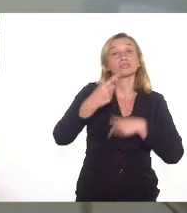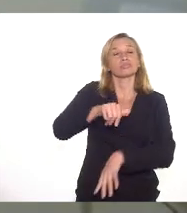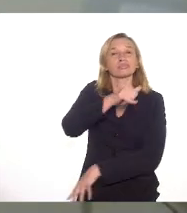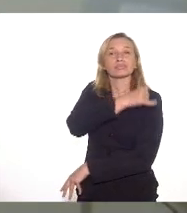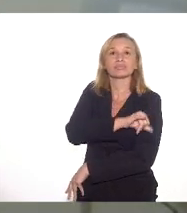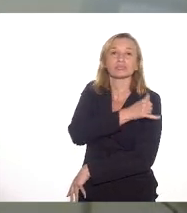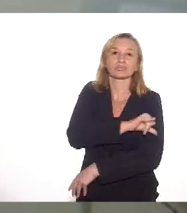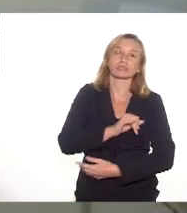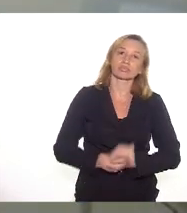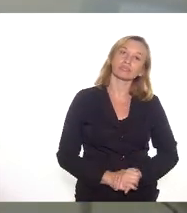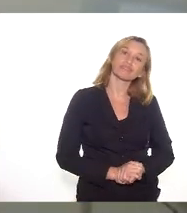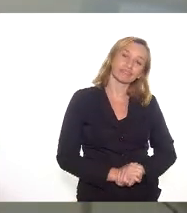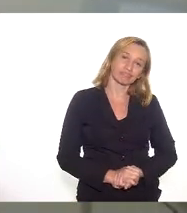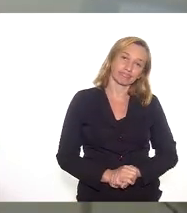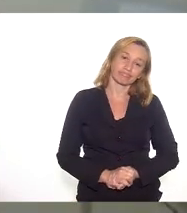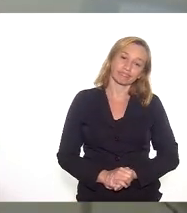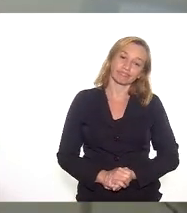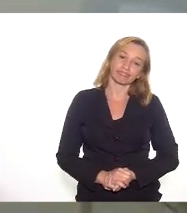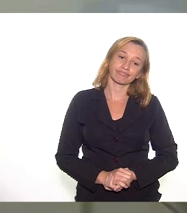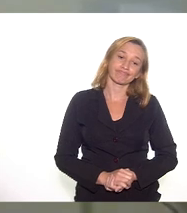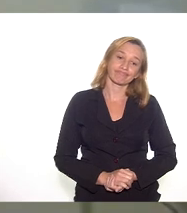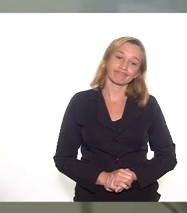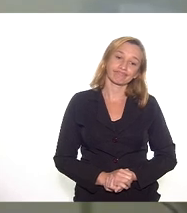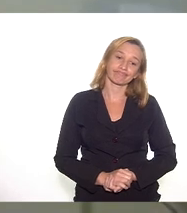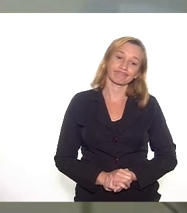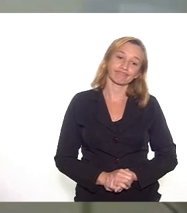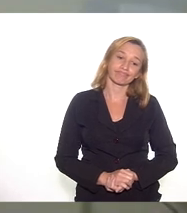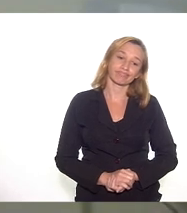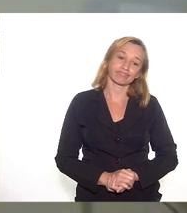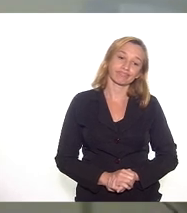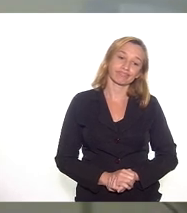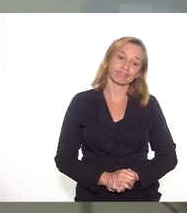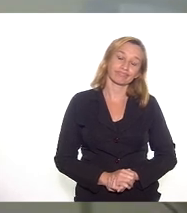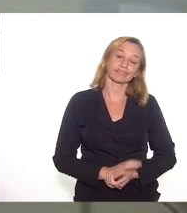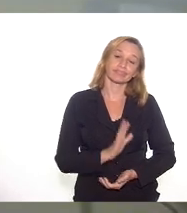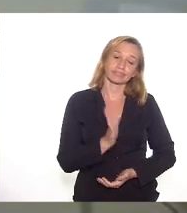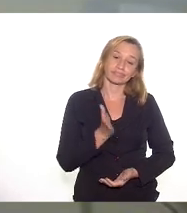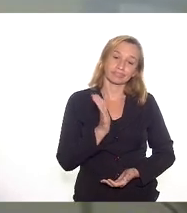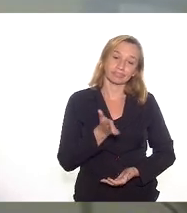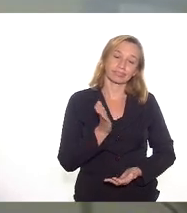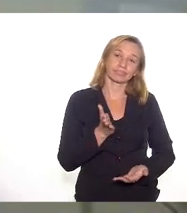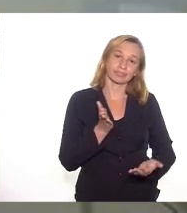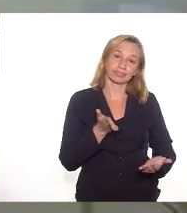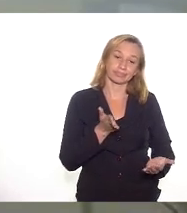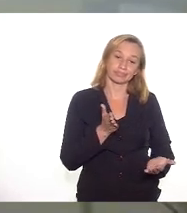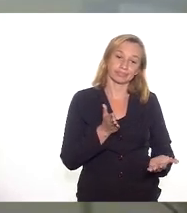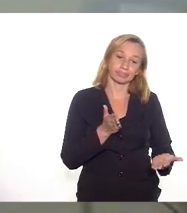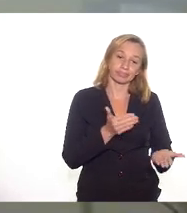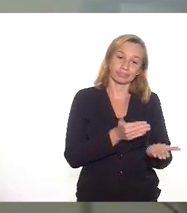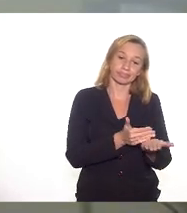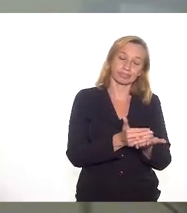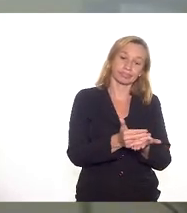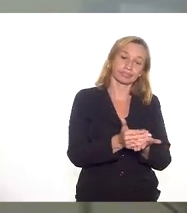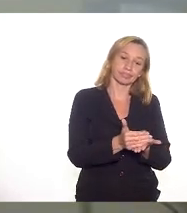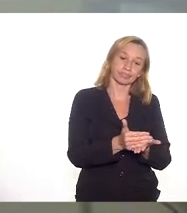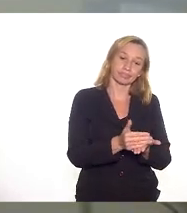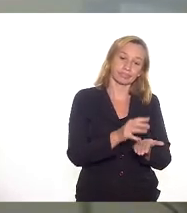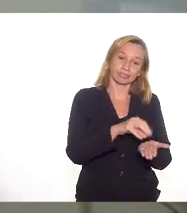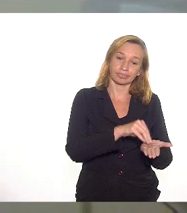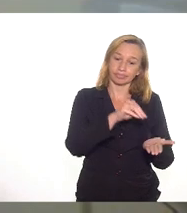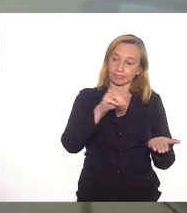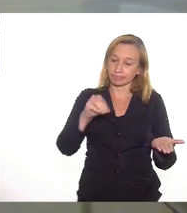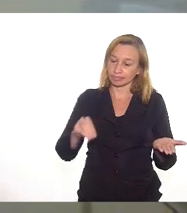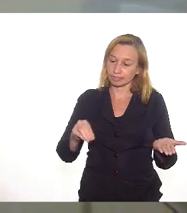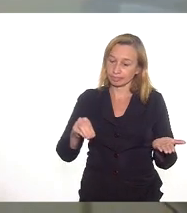Rio era para ter sido implantado, isto é, começar a transferir